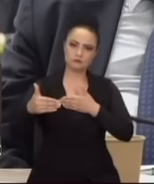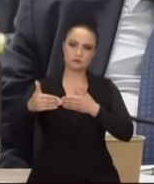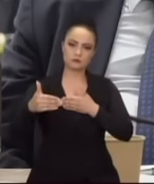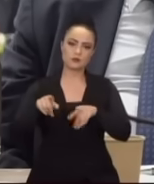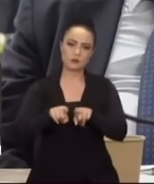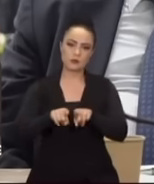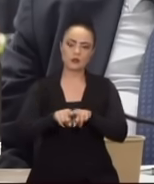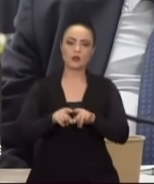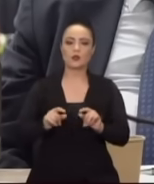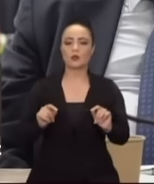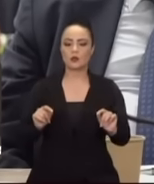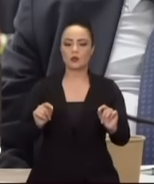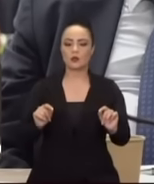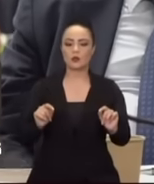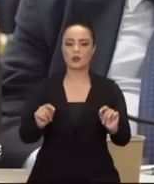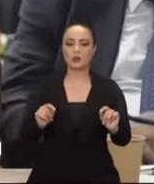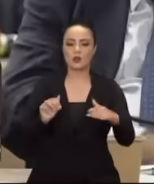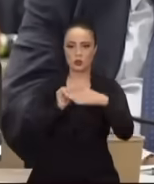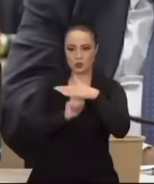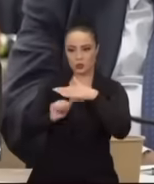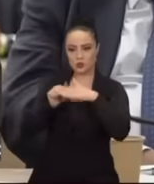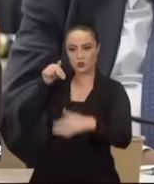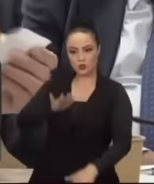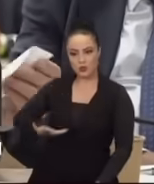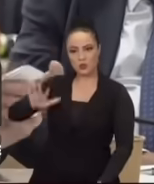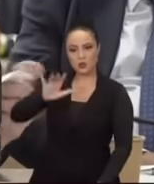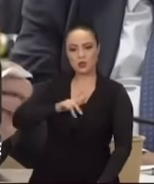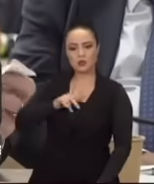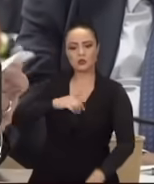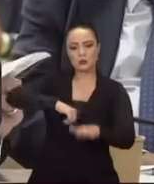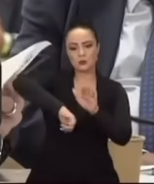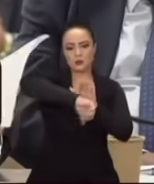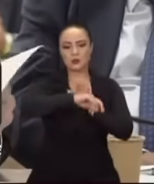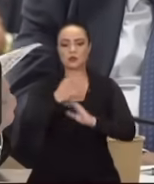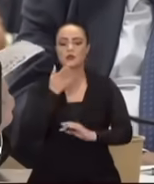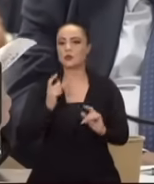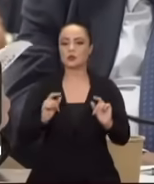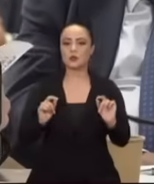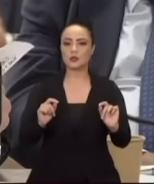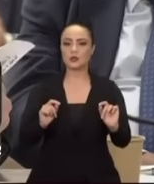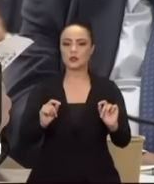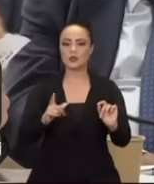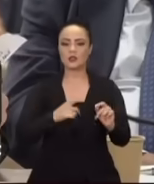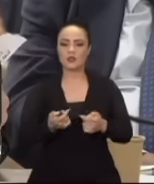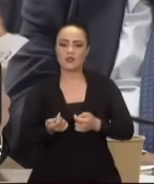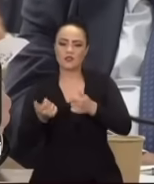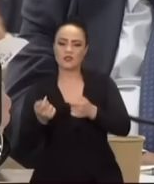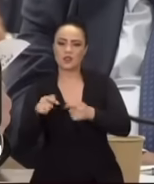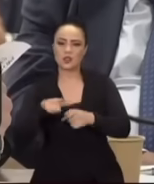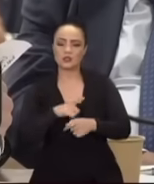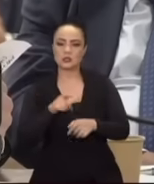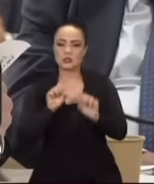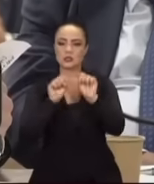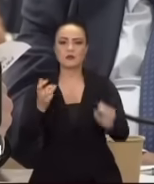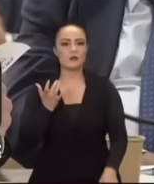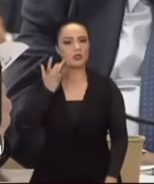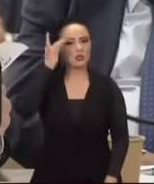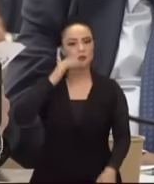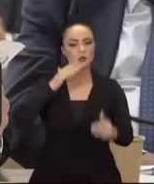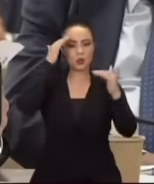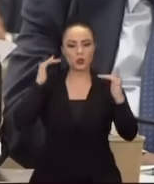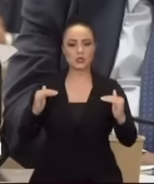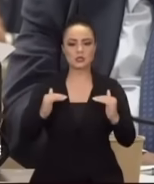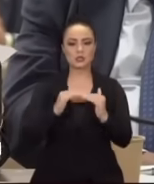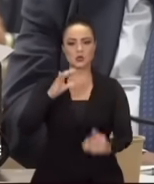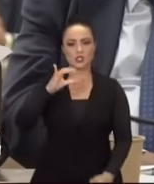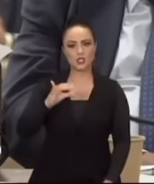também, a Associação Nacional dos Peritos Criminais diz: fraude sistêmica facilitada. Consenso